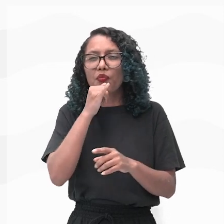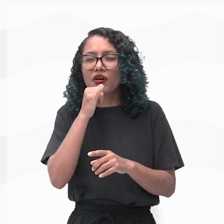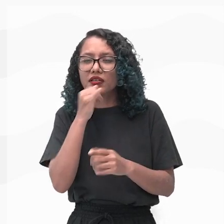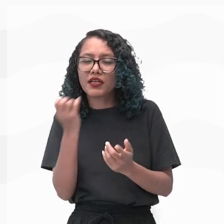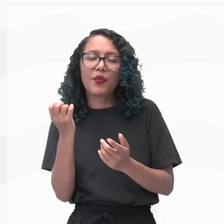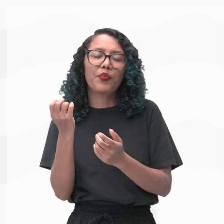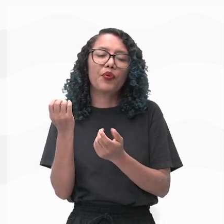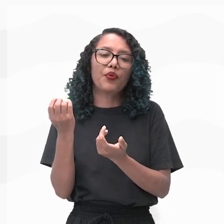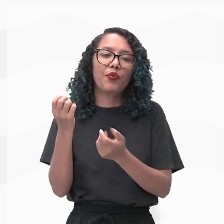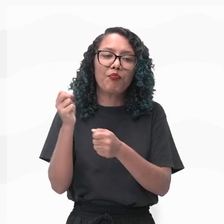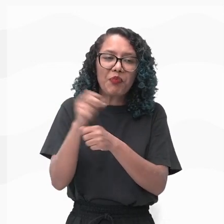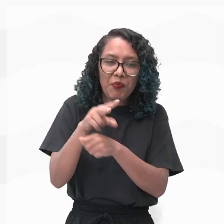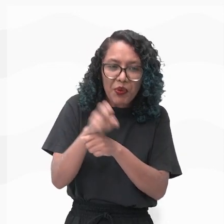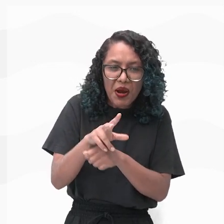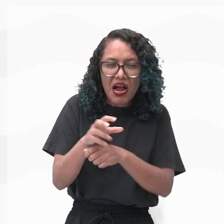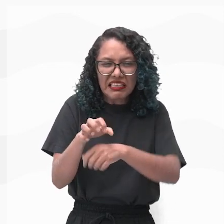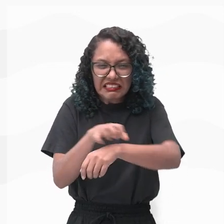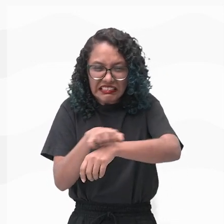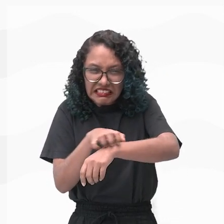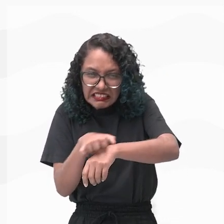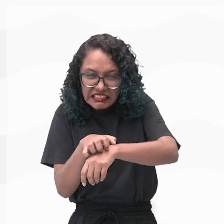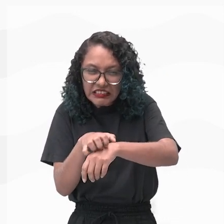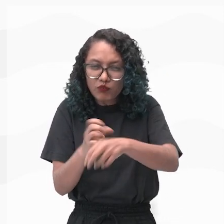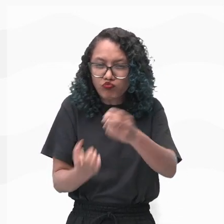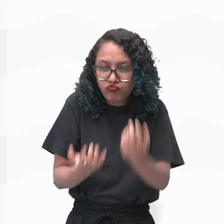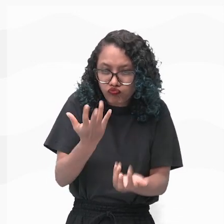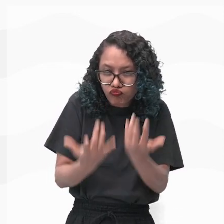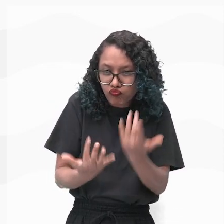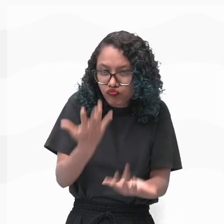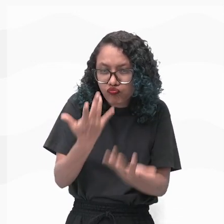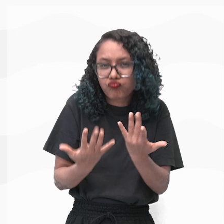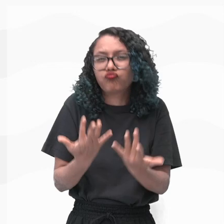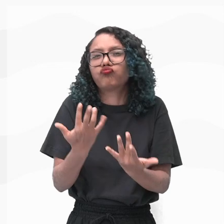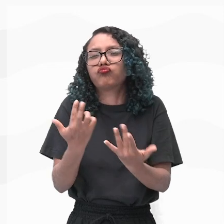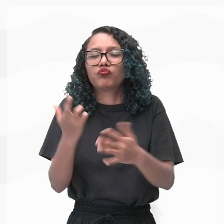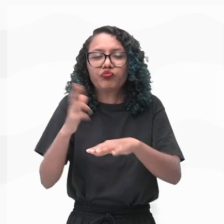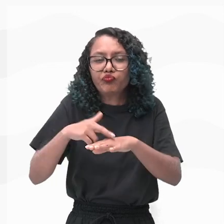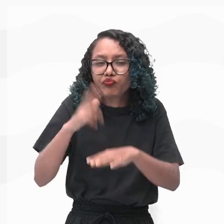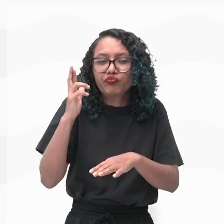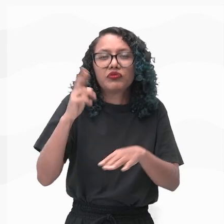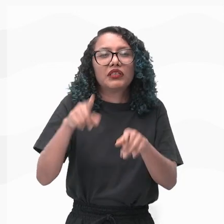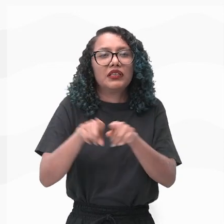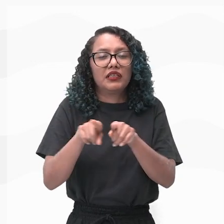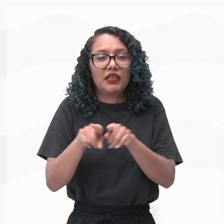a corrosividade, a inflamabilidade, a